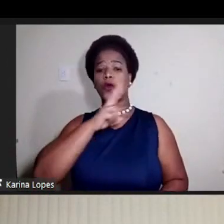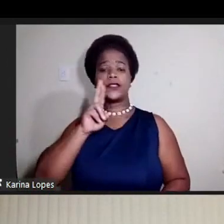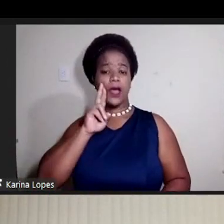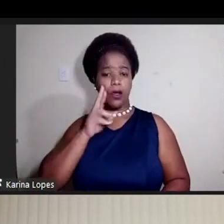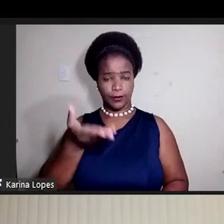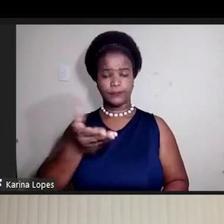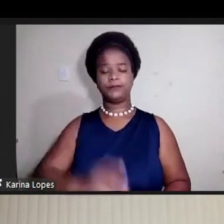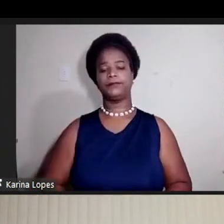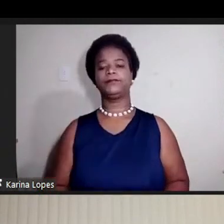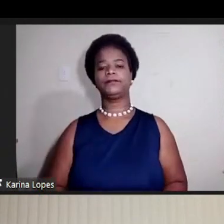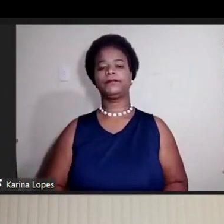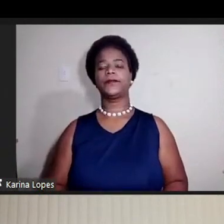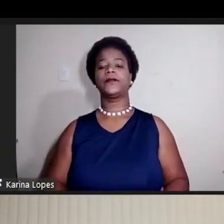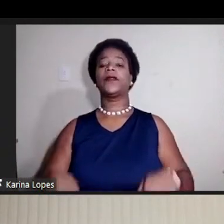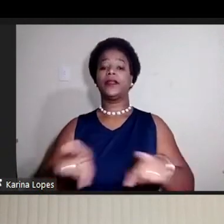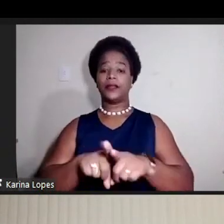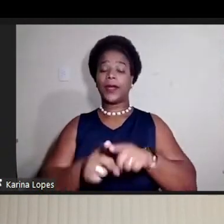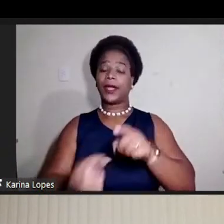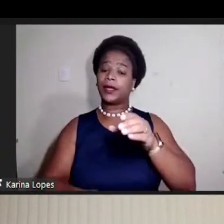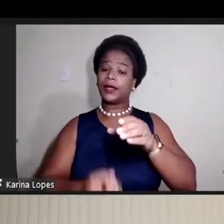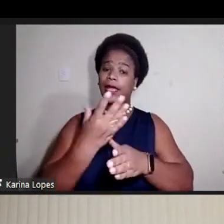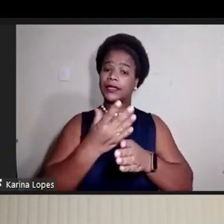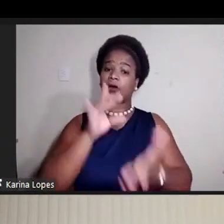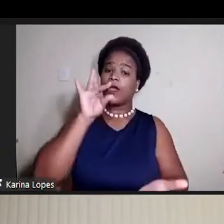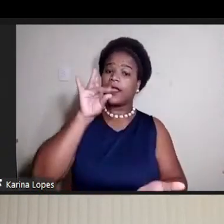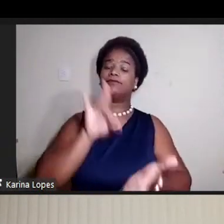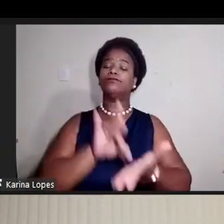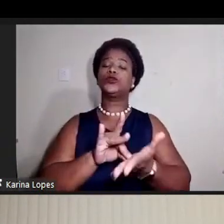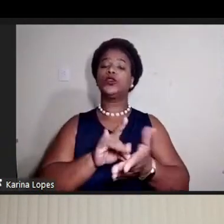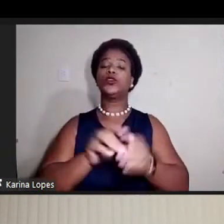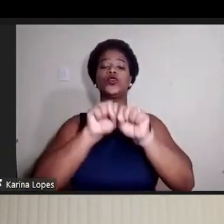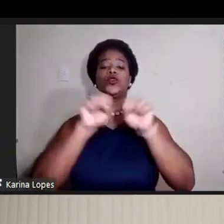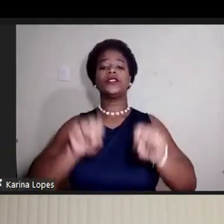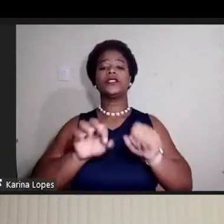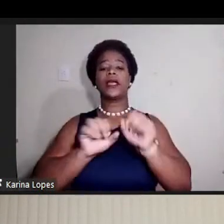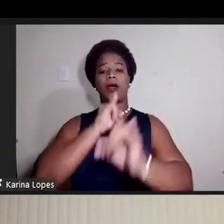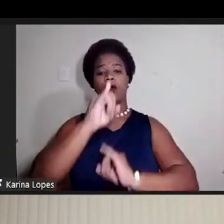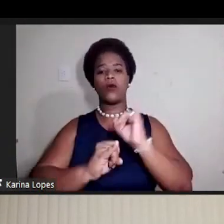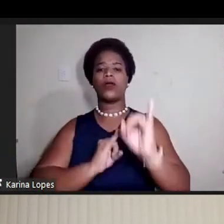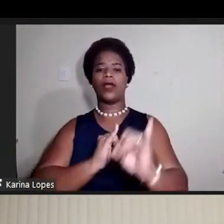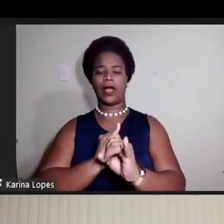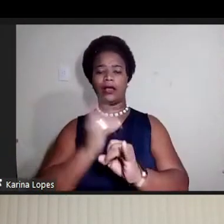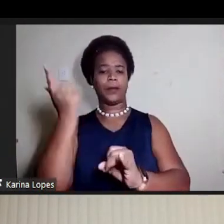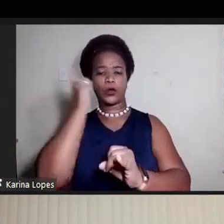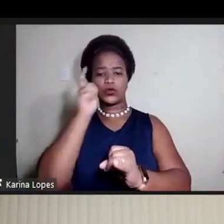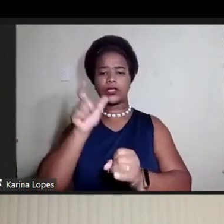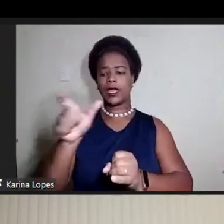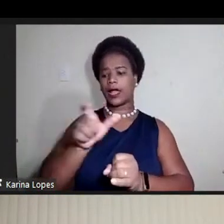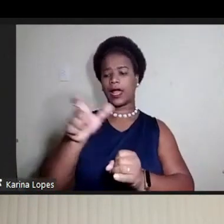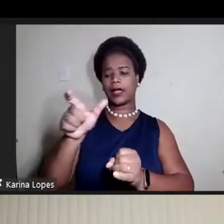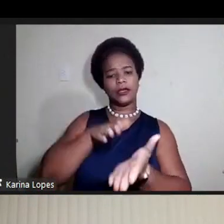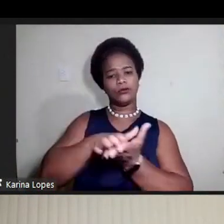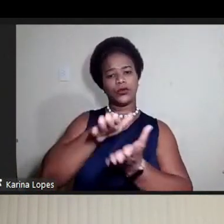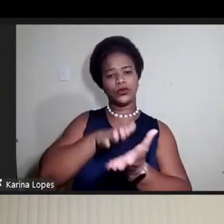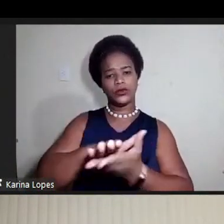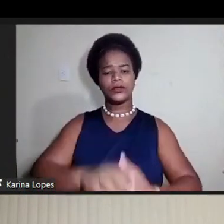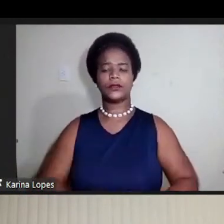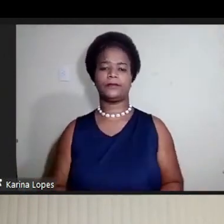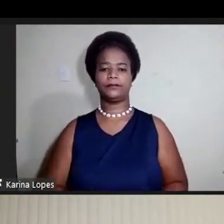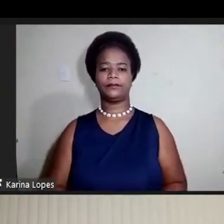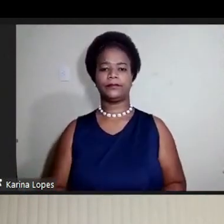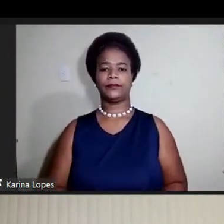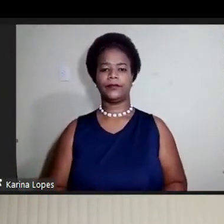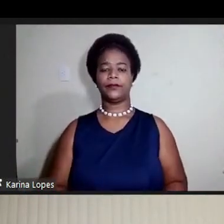criação e implantação do sistema online de solicitação das carteirinhas, medidas essas que proporcionam